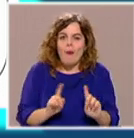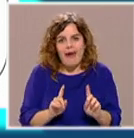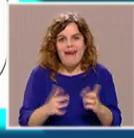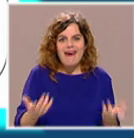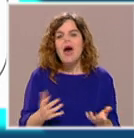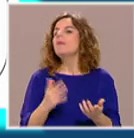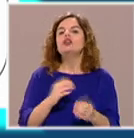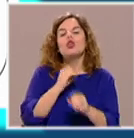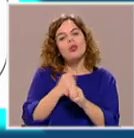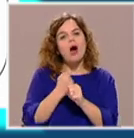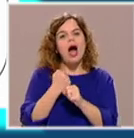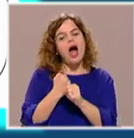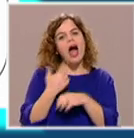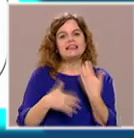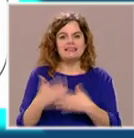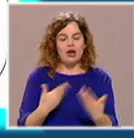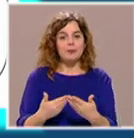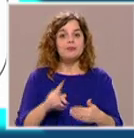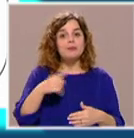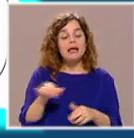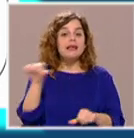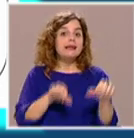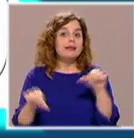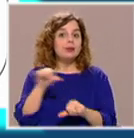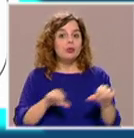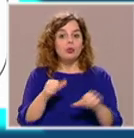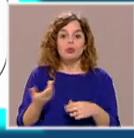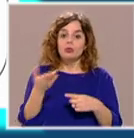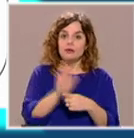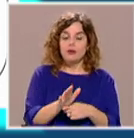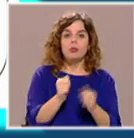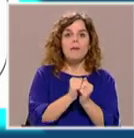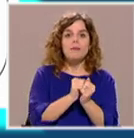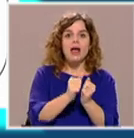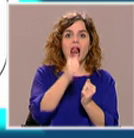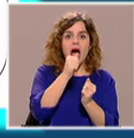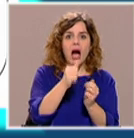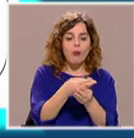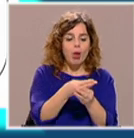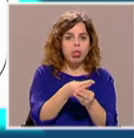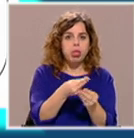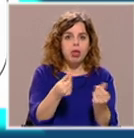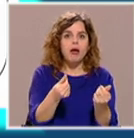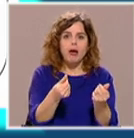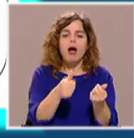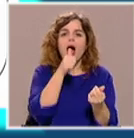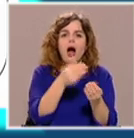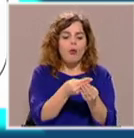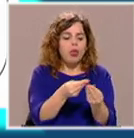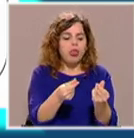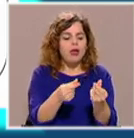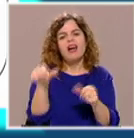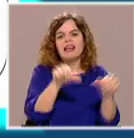outro tipo de ações. E depois temos a transformação química. Tenho aqui o exemplo de desfazer o papel com água. Portanto, a água aqui vai ser o elemento